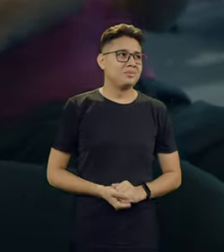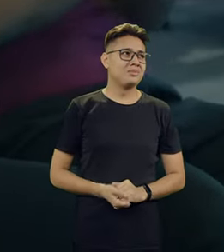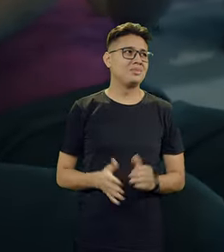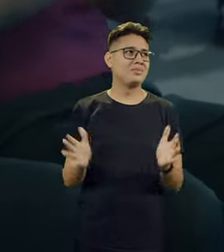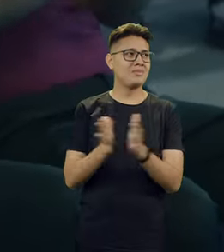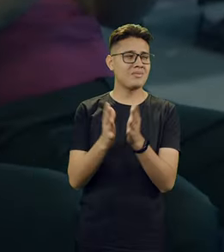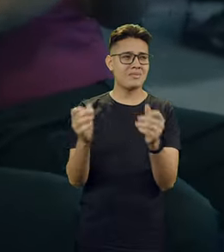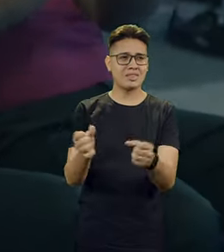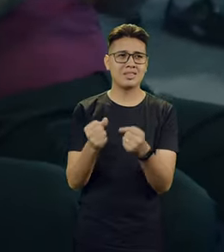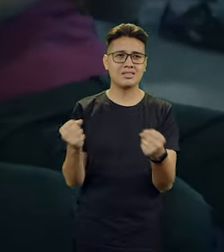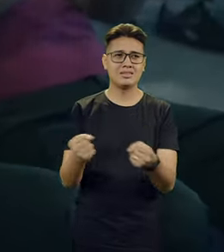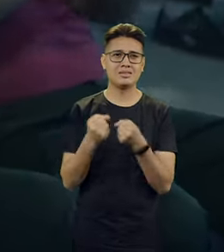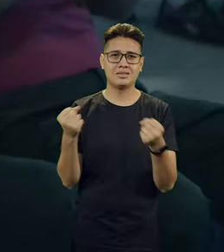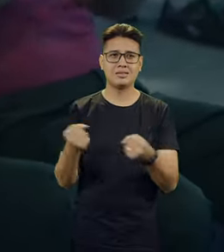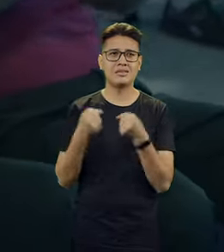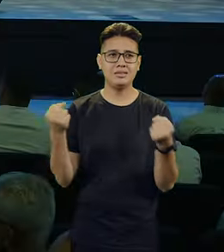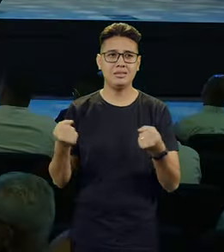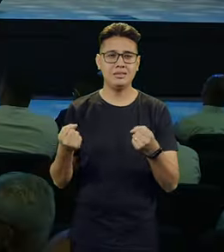Aleluia.